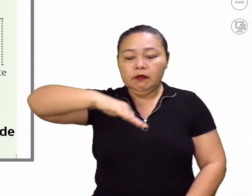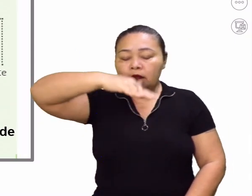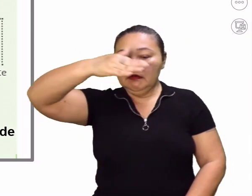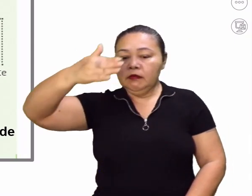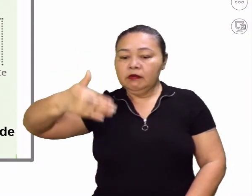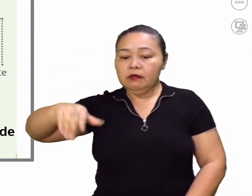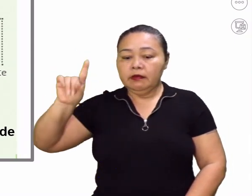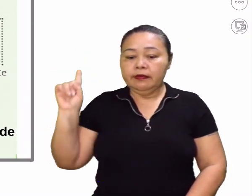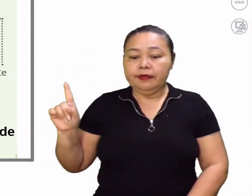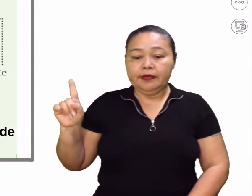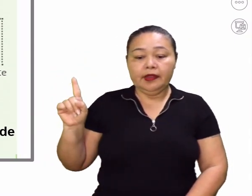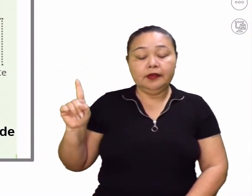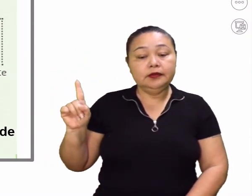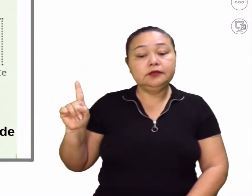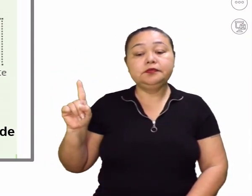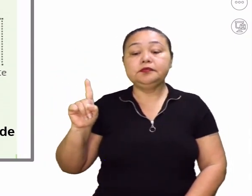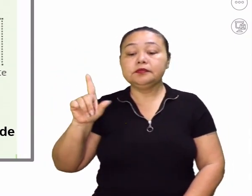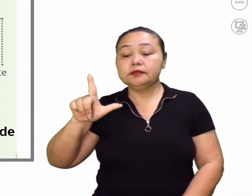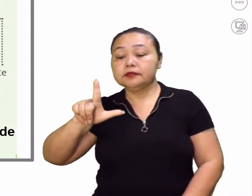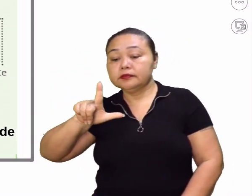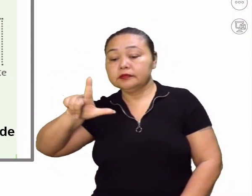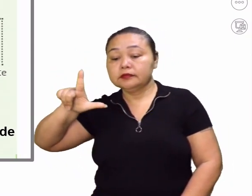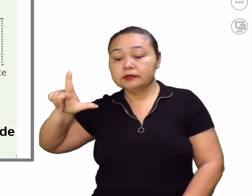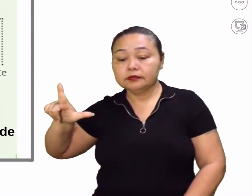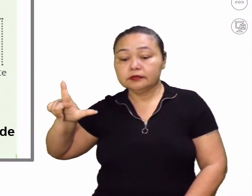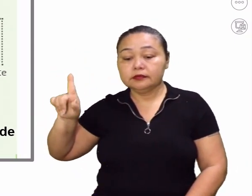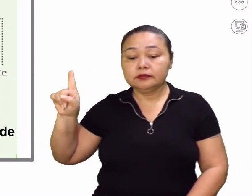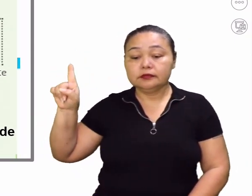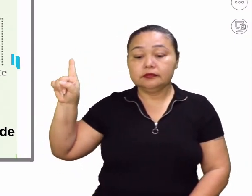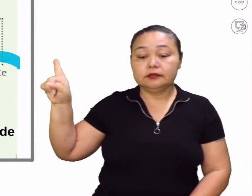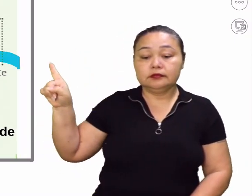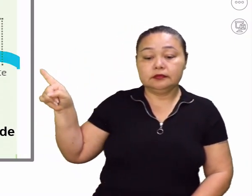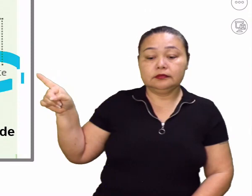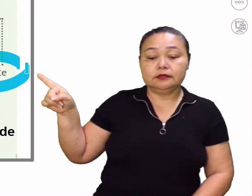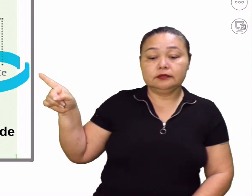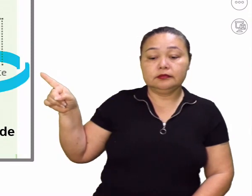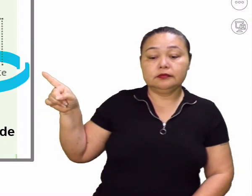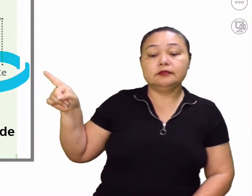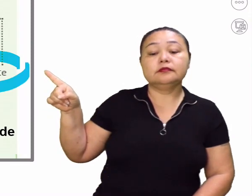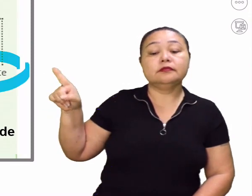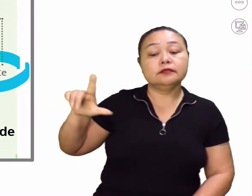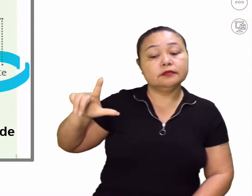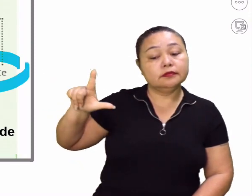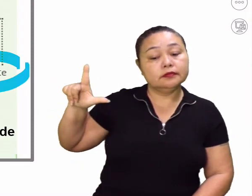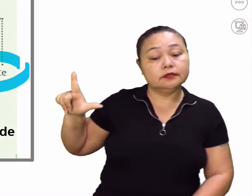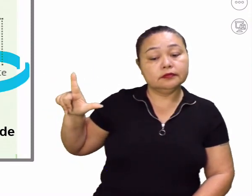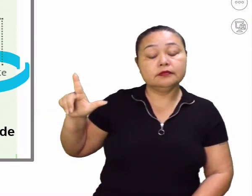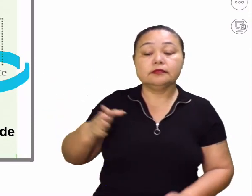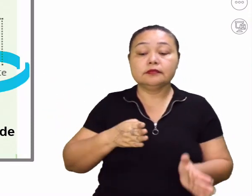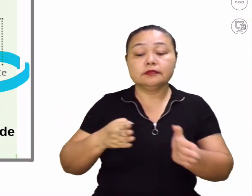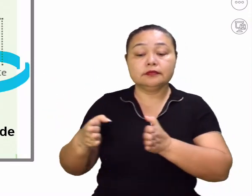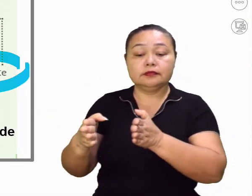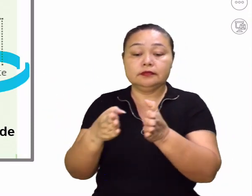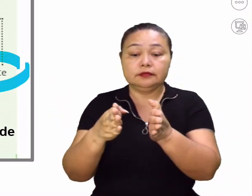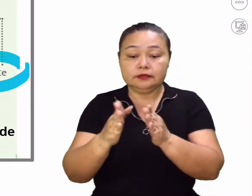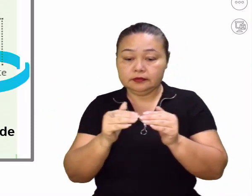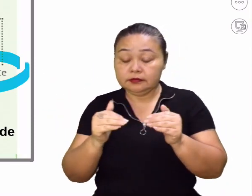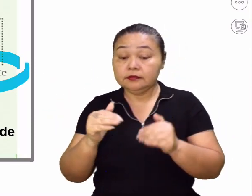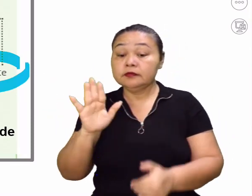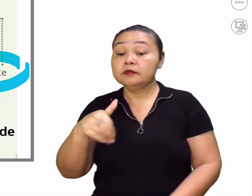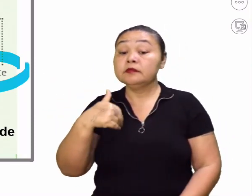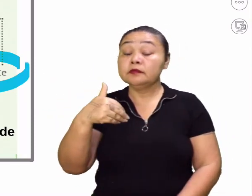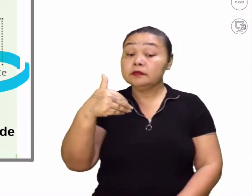vendo aí na legenda. Então, a leste, a gente observa aqui embaixo a posição leste, o rio. Então,